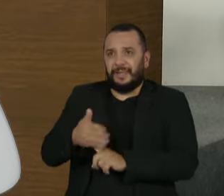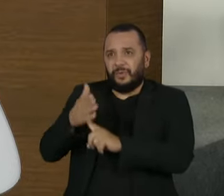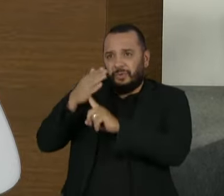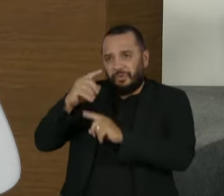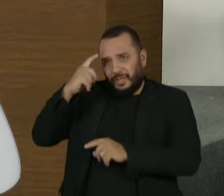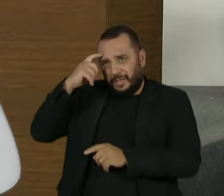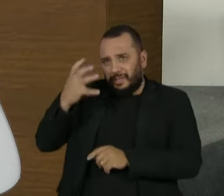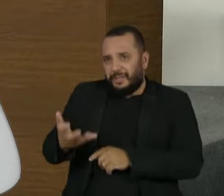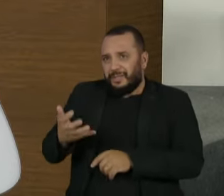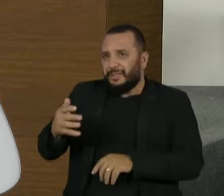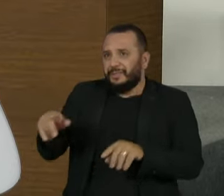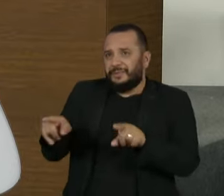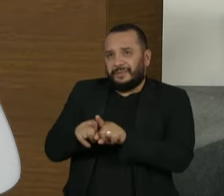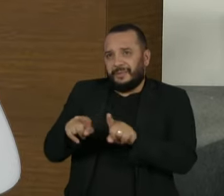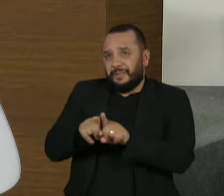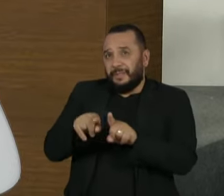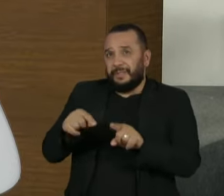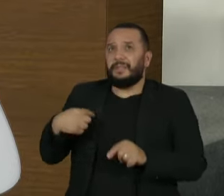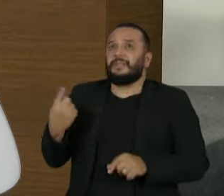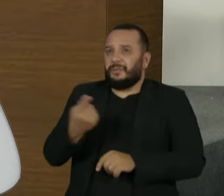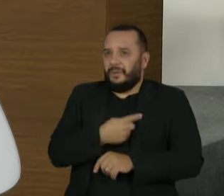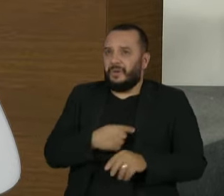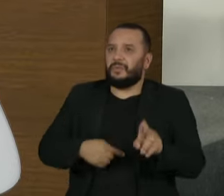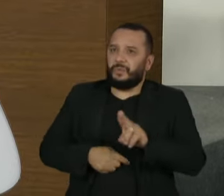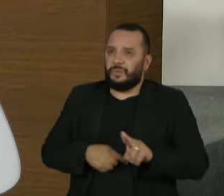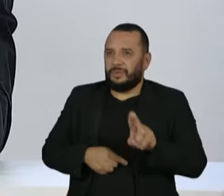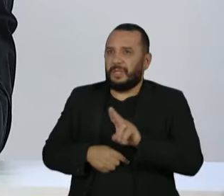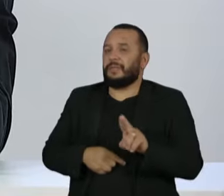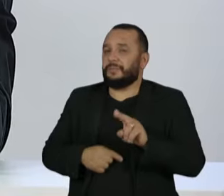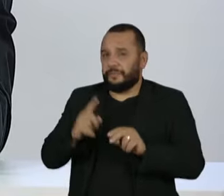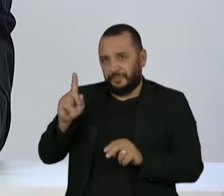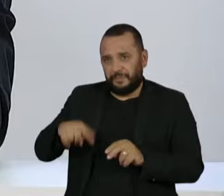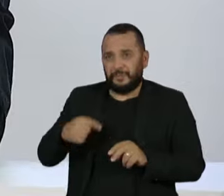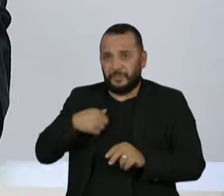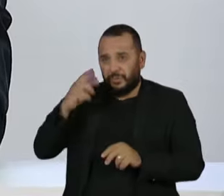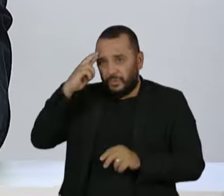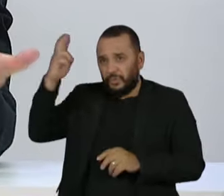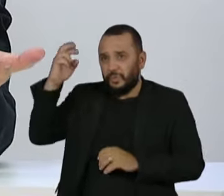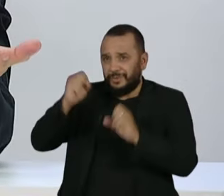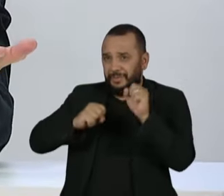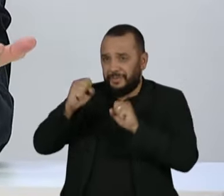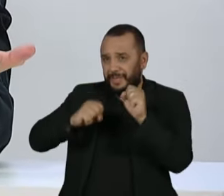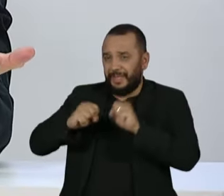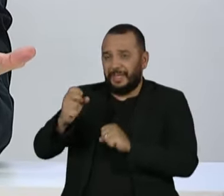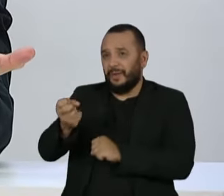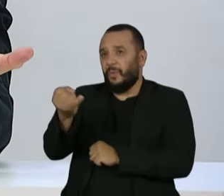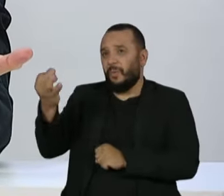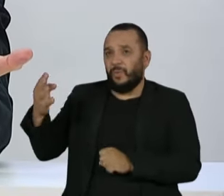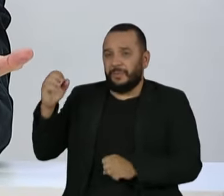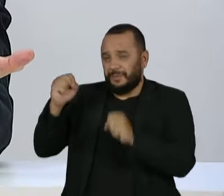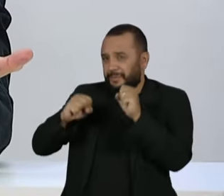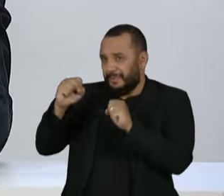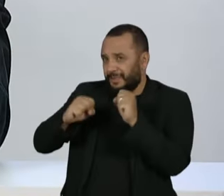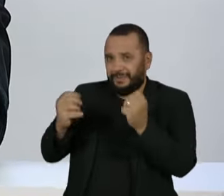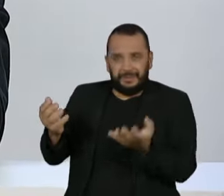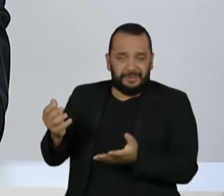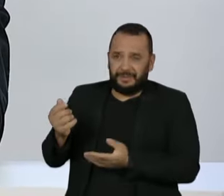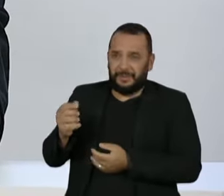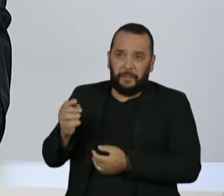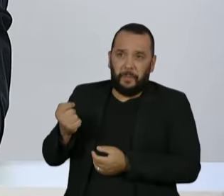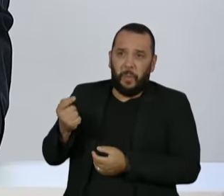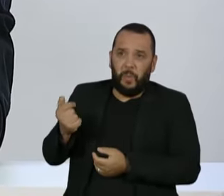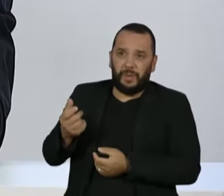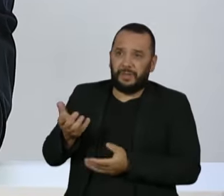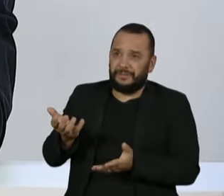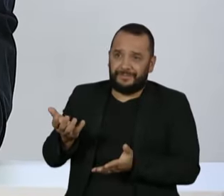grandes as grandes tecnologias que a gente tá tem usado é uma meia dúzia de empresa Apenas não é uma coisa tão tão distribuída assim e